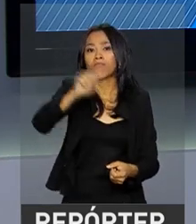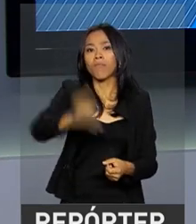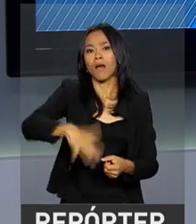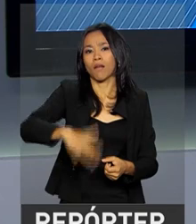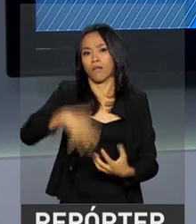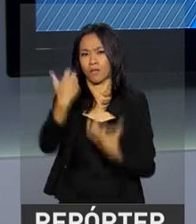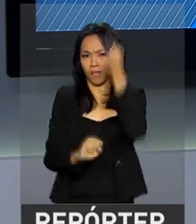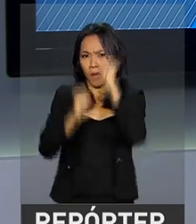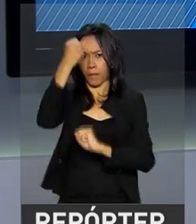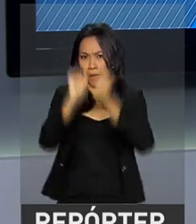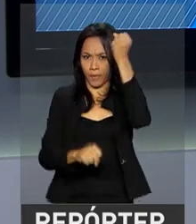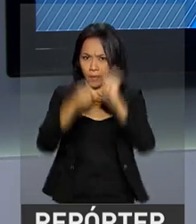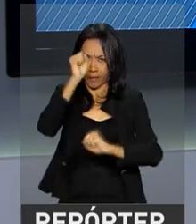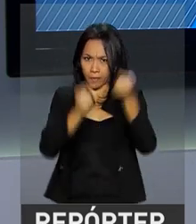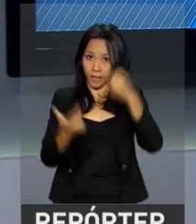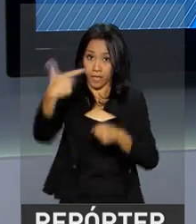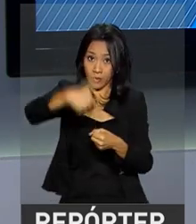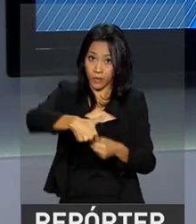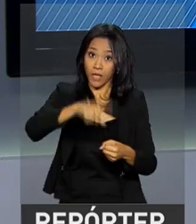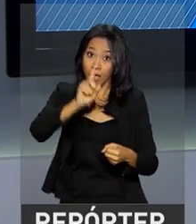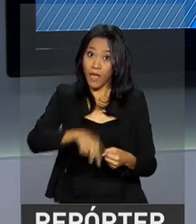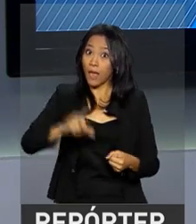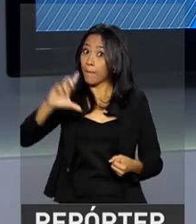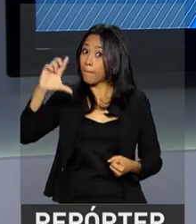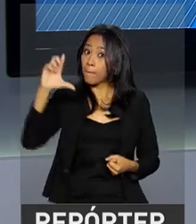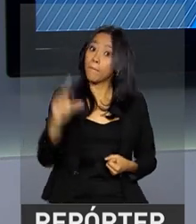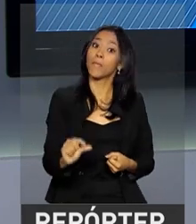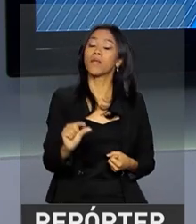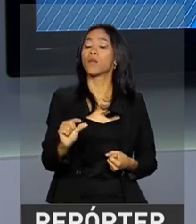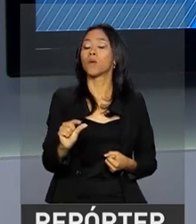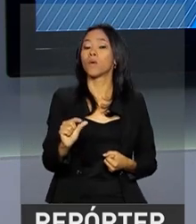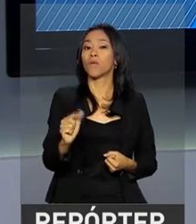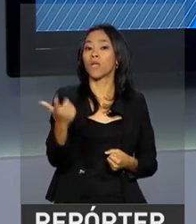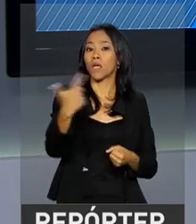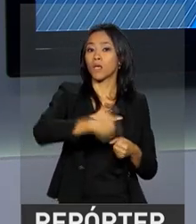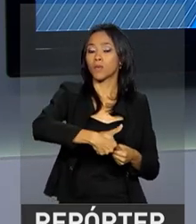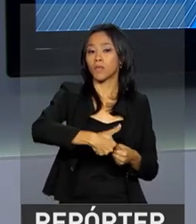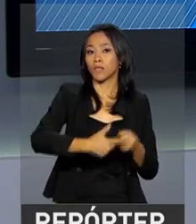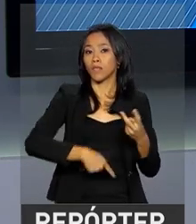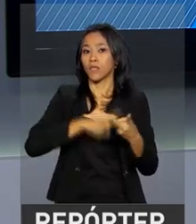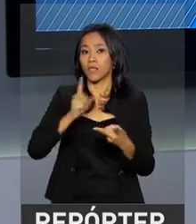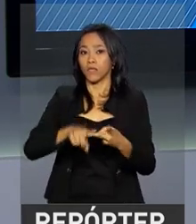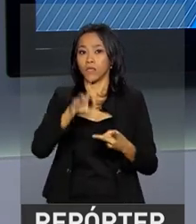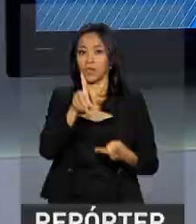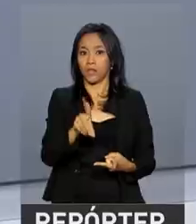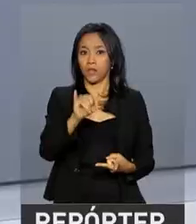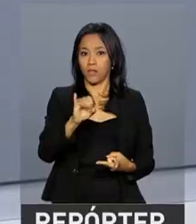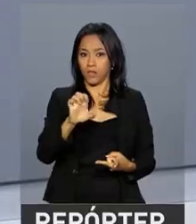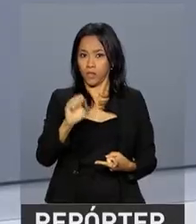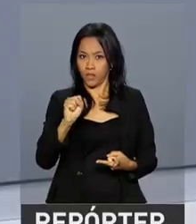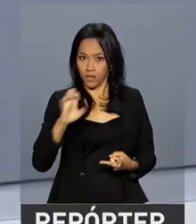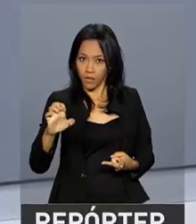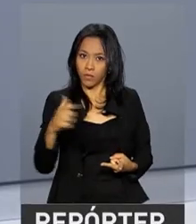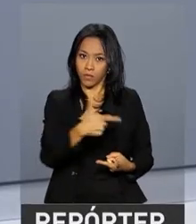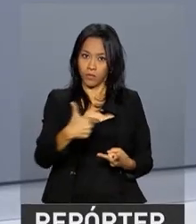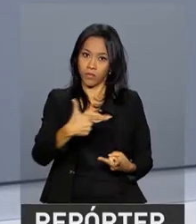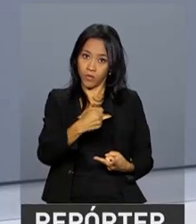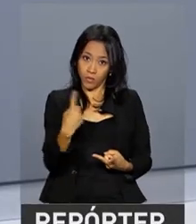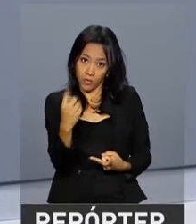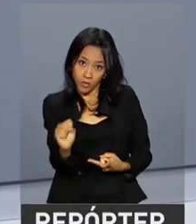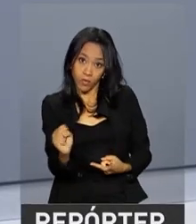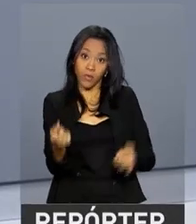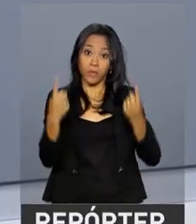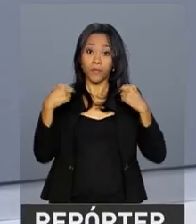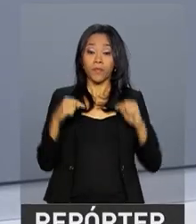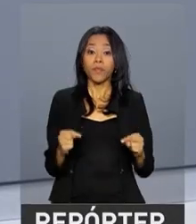refinarias é a maior redução dos valores de gasolina do dia e do diesel combustível de 2018 o ministro da secretaria geral